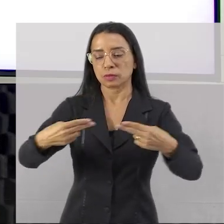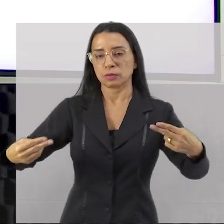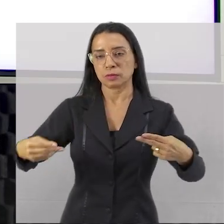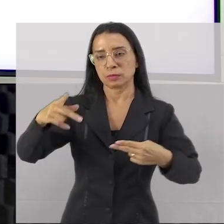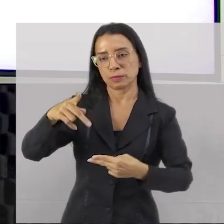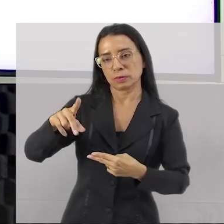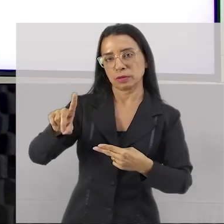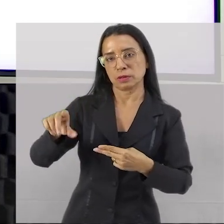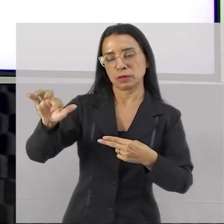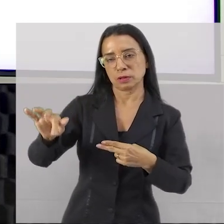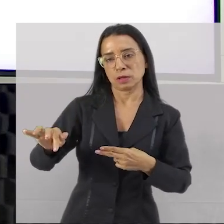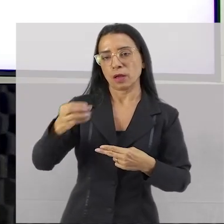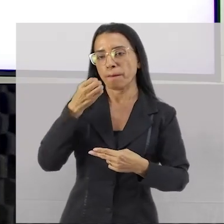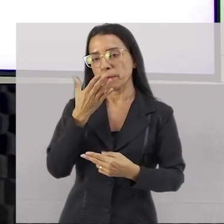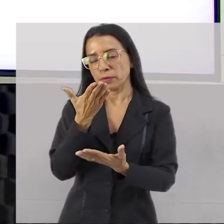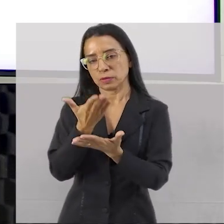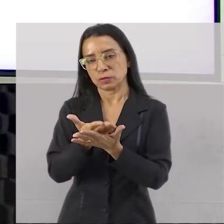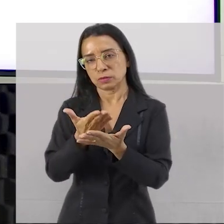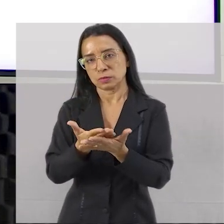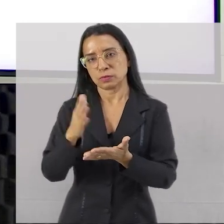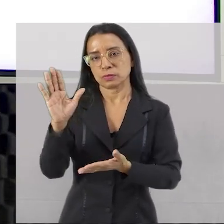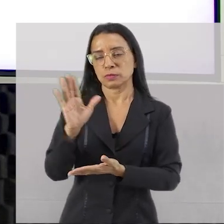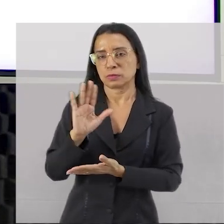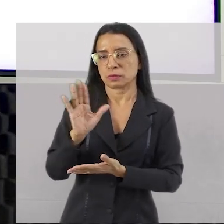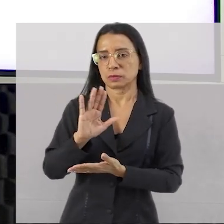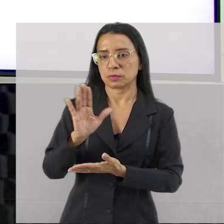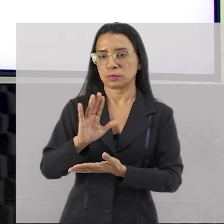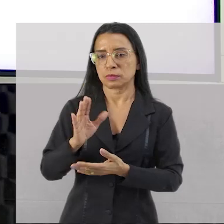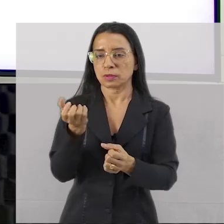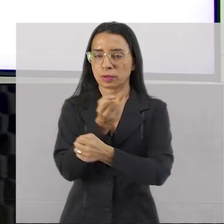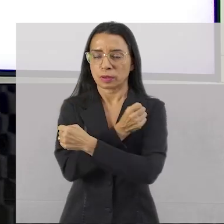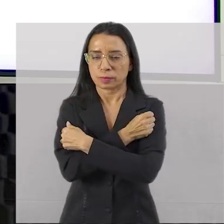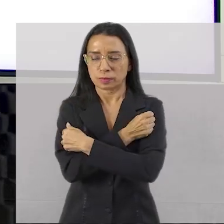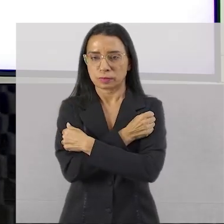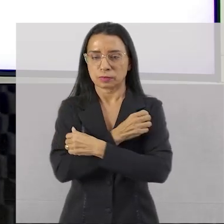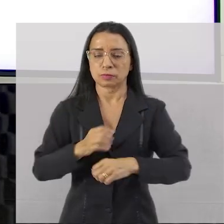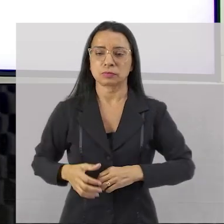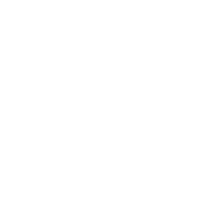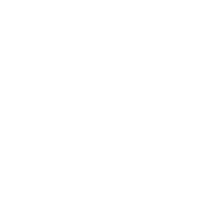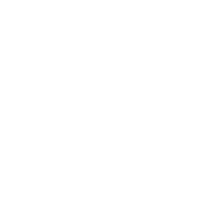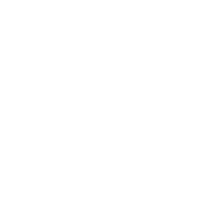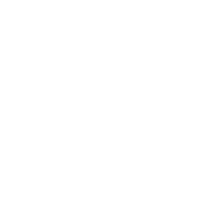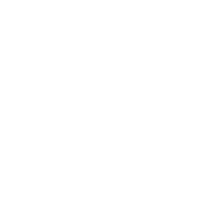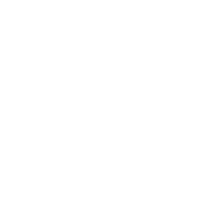tranquilo? Bons estudos, até a próxima, forte abraço. Valeu, pessoal, tchau, tchau.